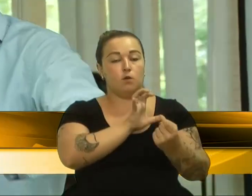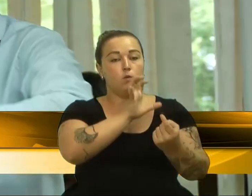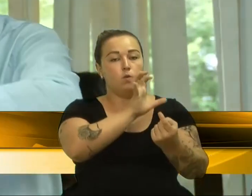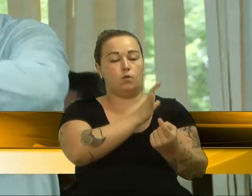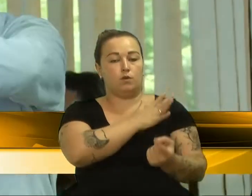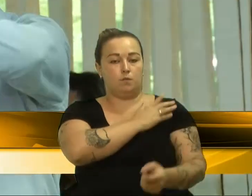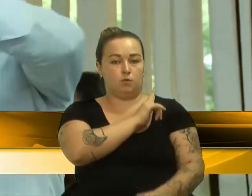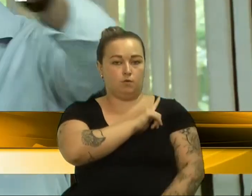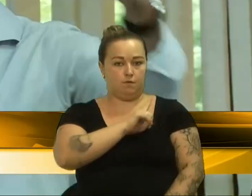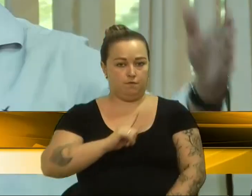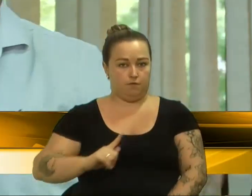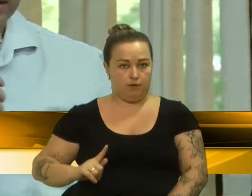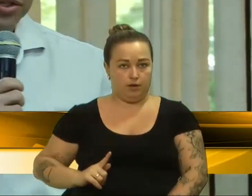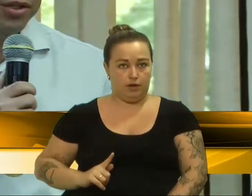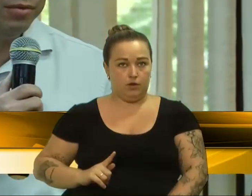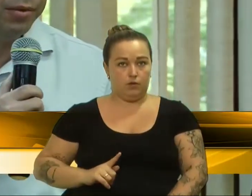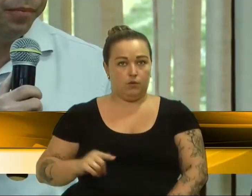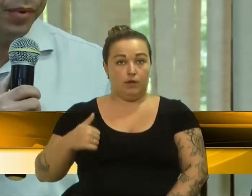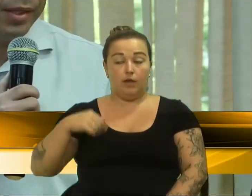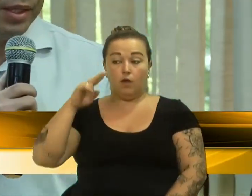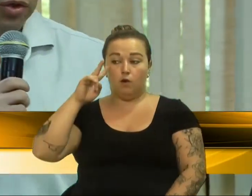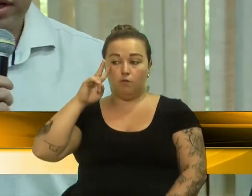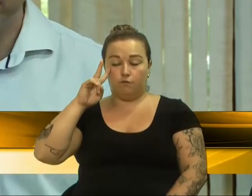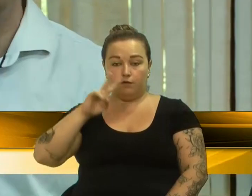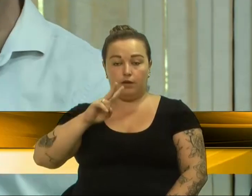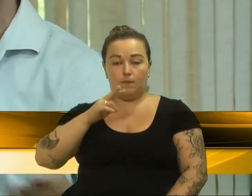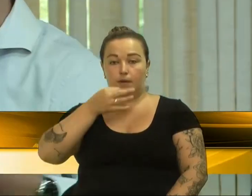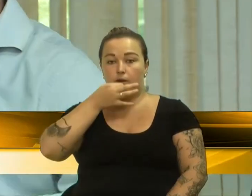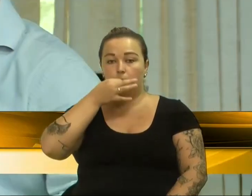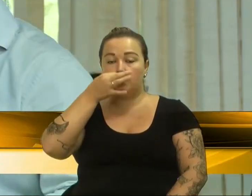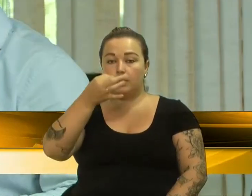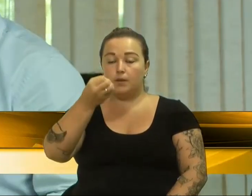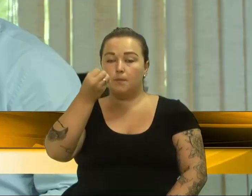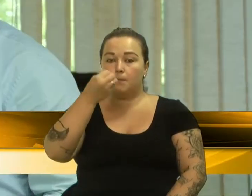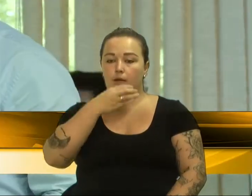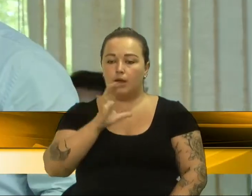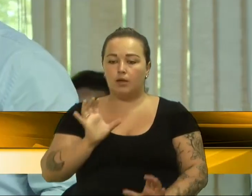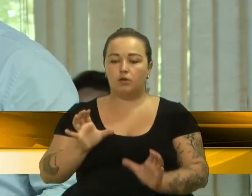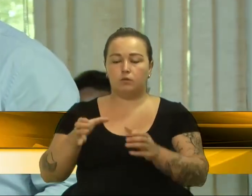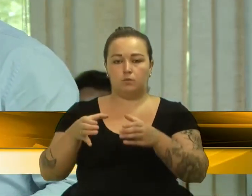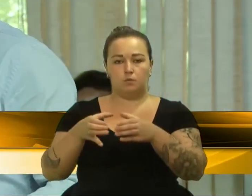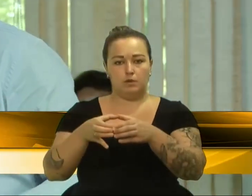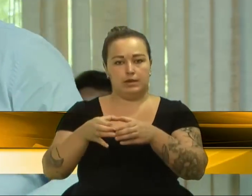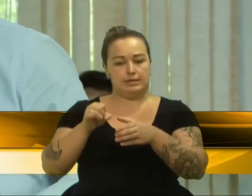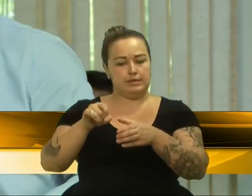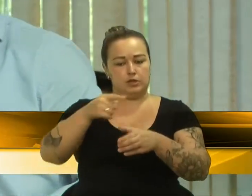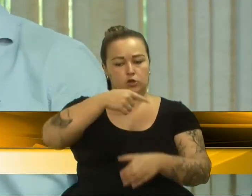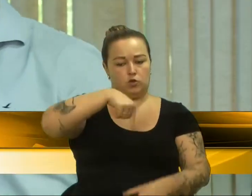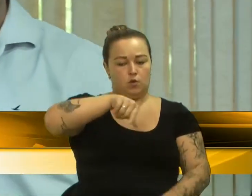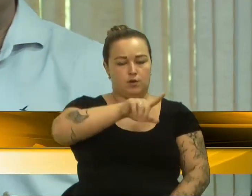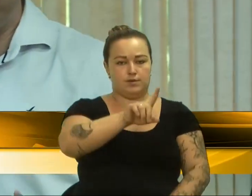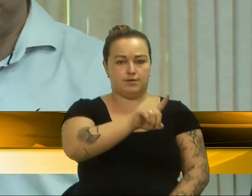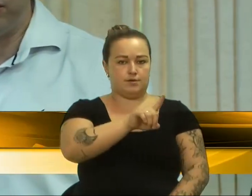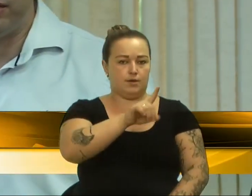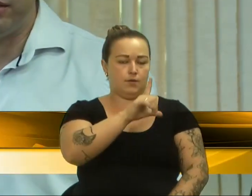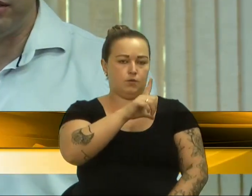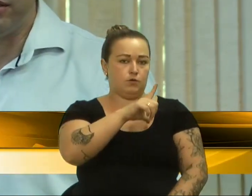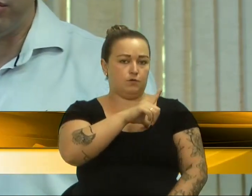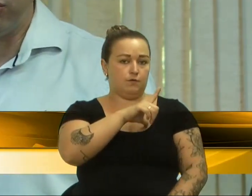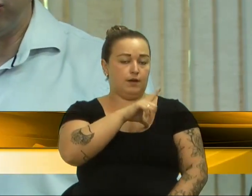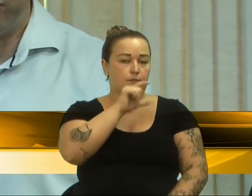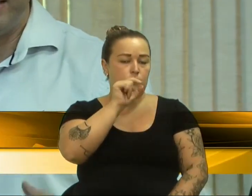algo que eu via pelo bem do coletivo. Se nós não tivermos essa prerrogativa, se nós não tivermos aquilo